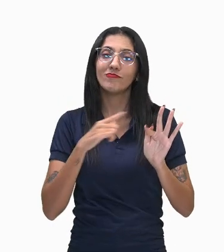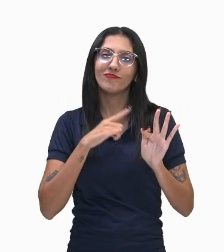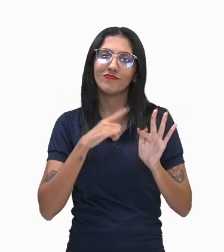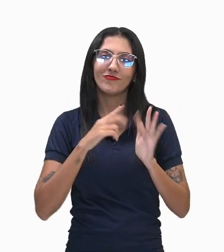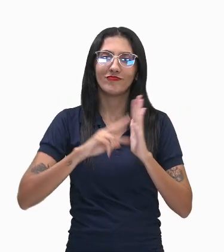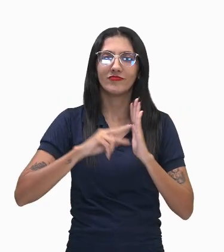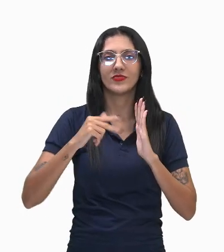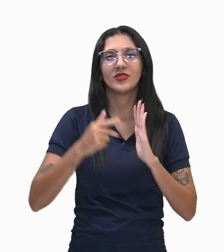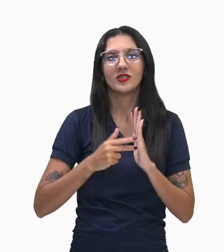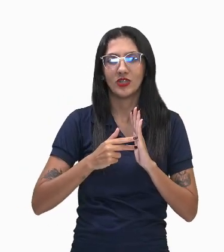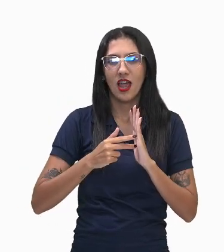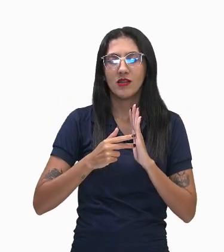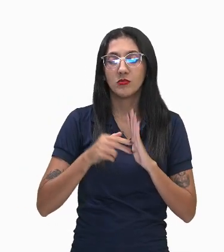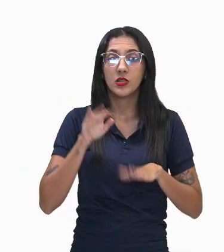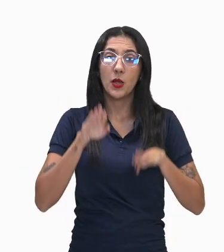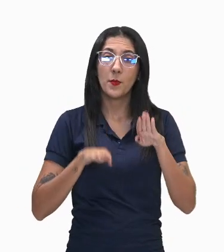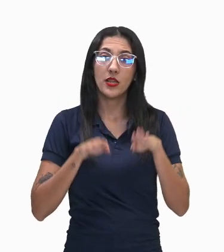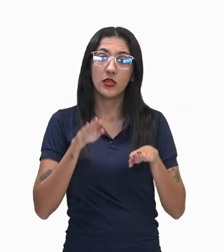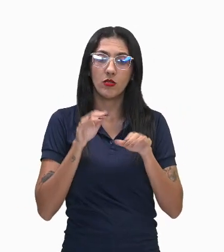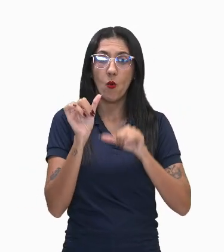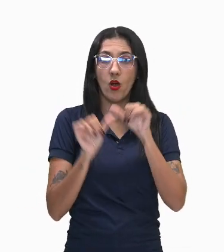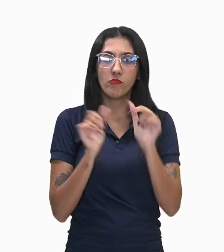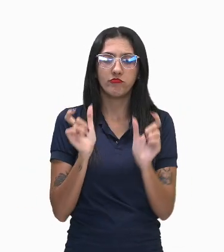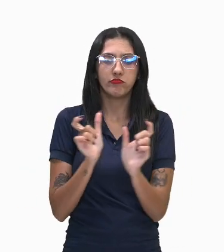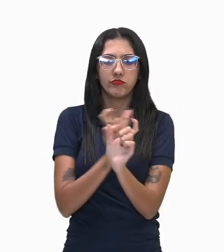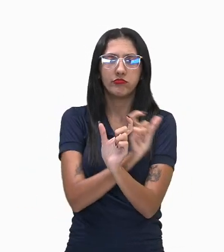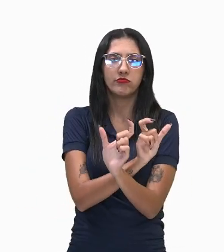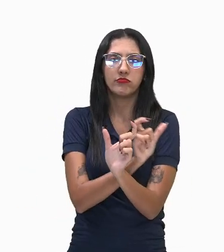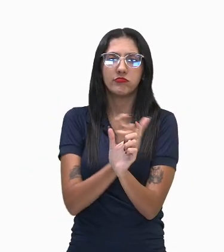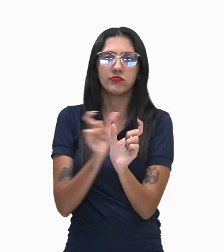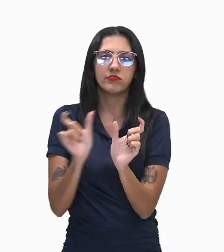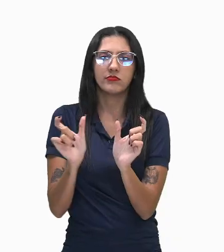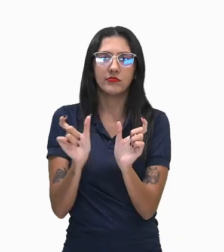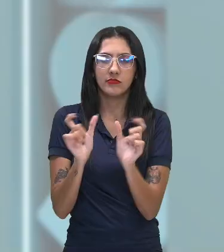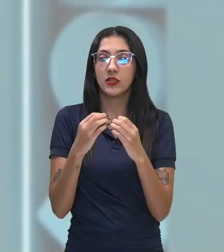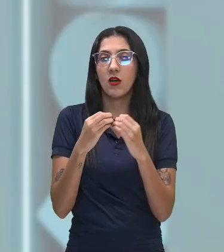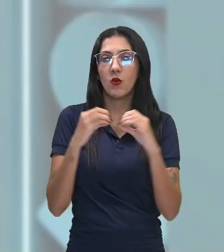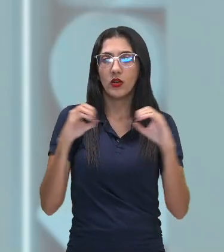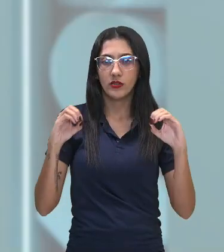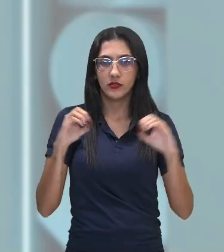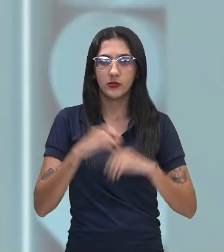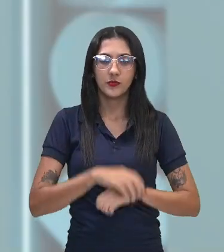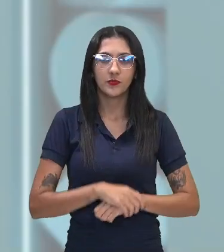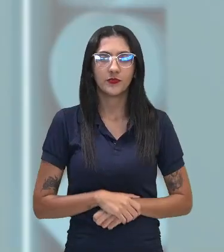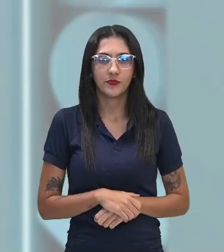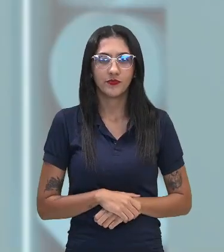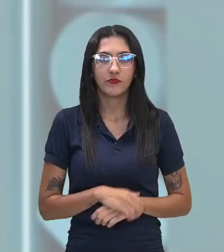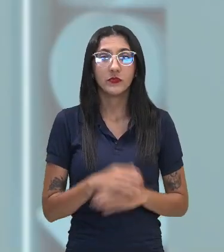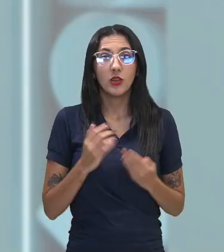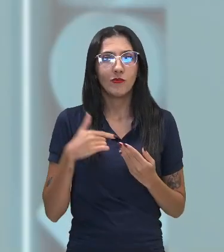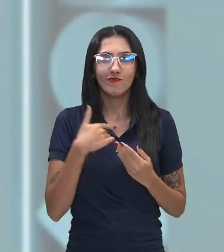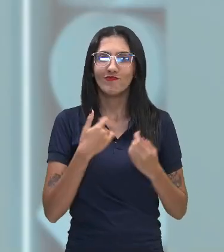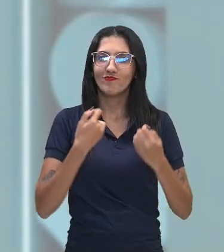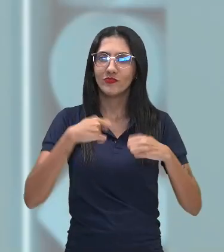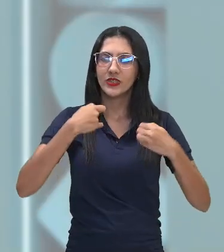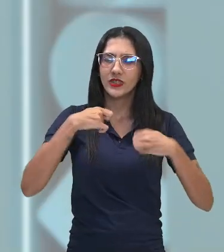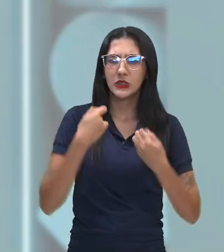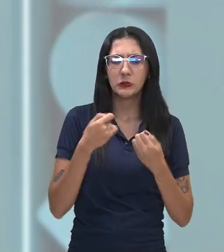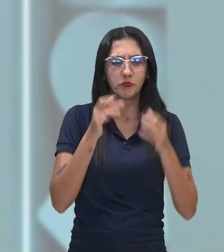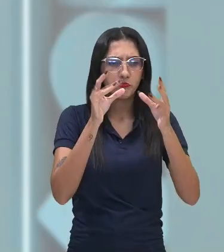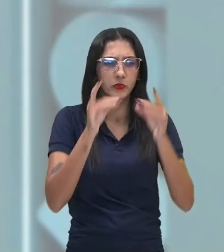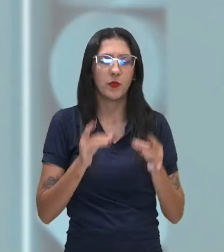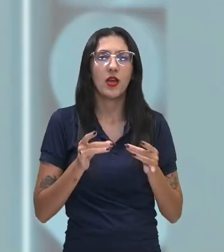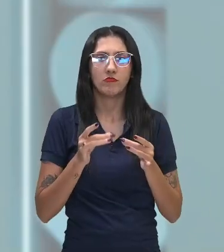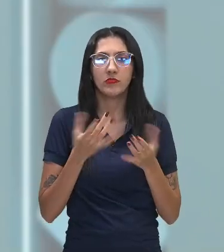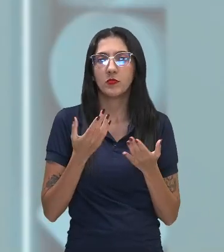especial quando há mudança na ordem original da oração. Então, precisamos entender que dependendo